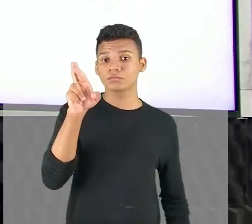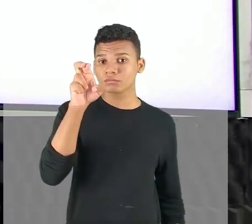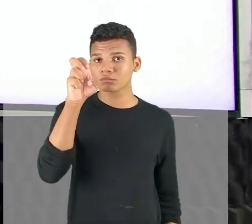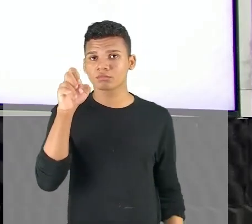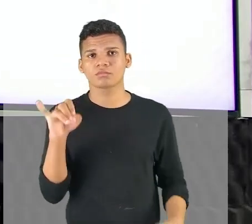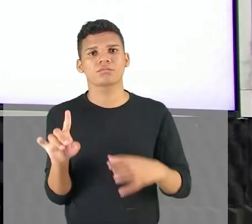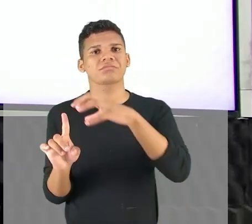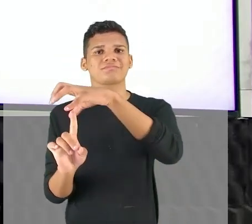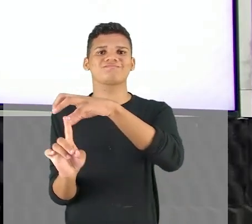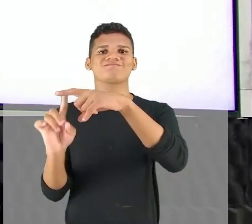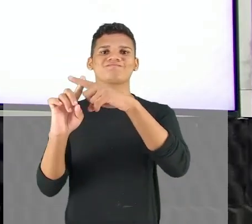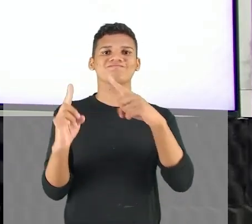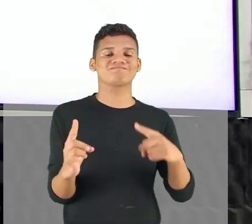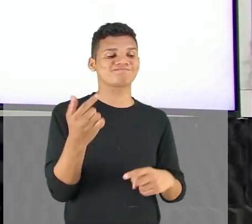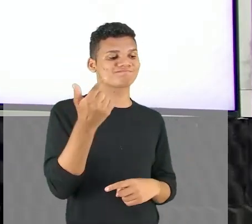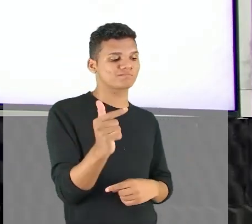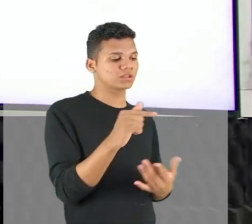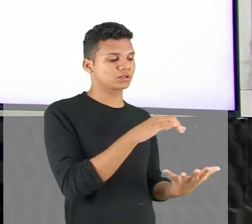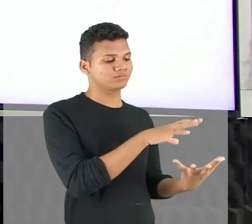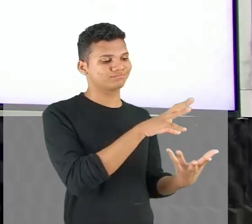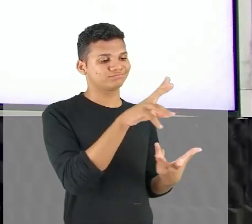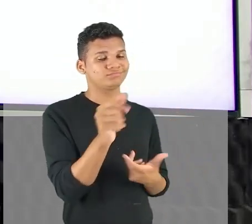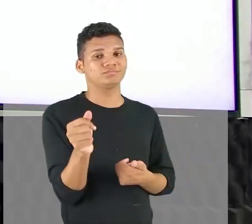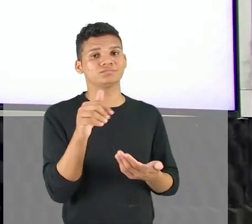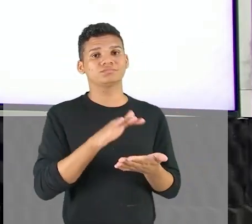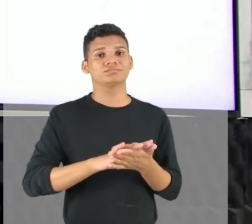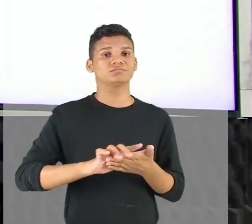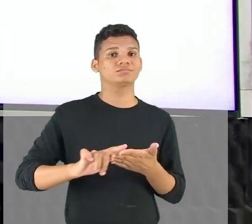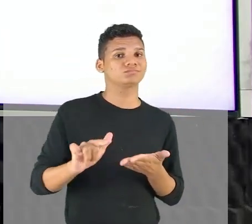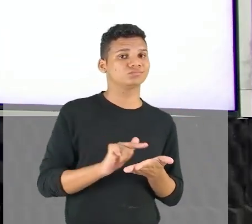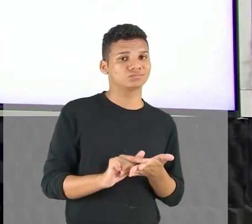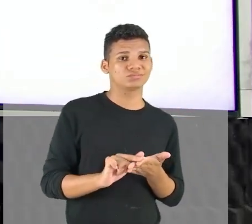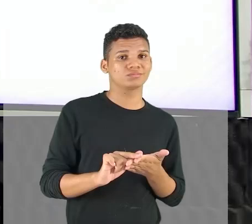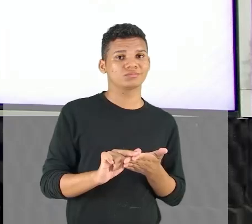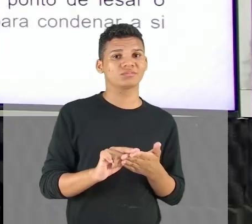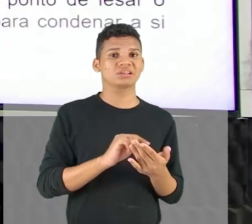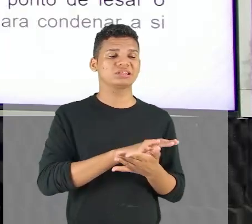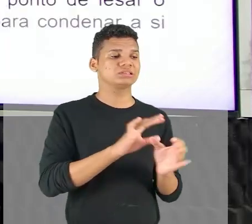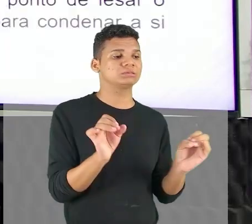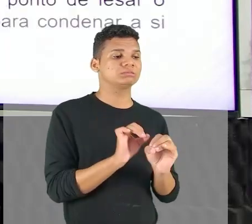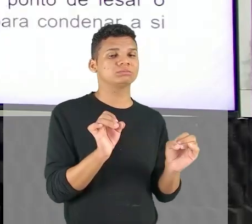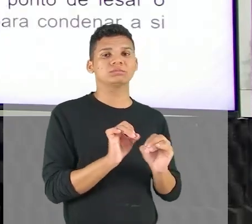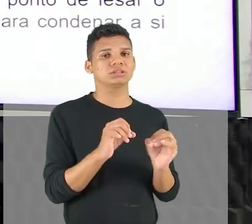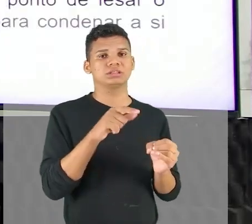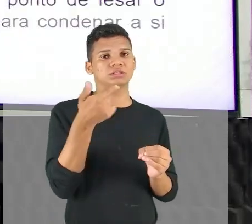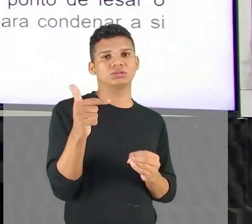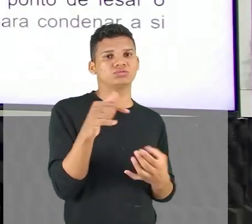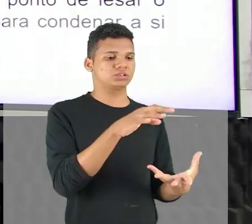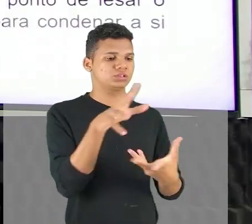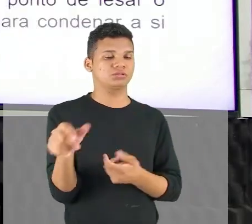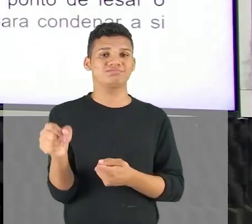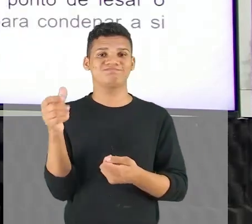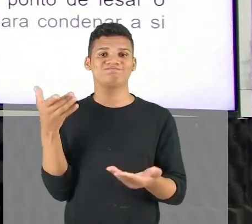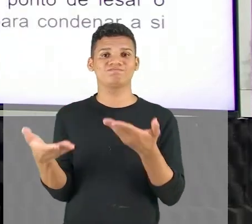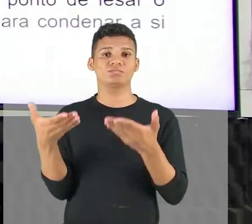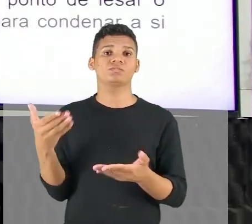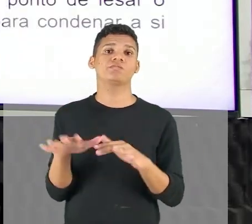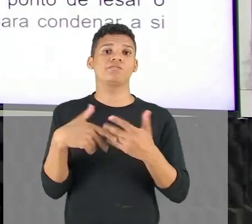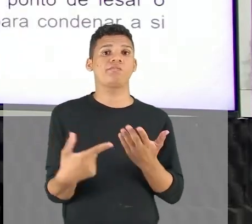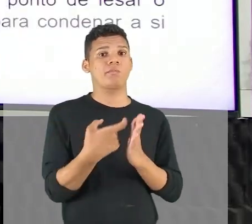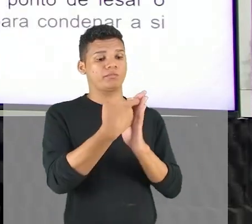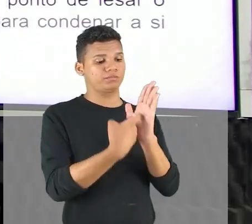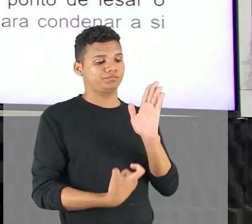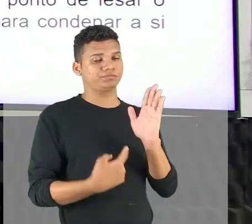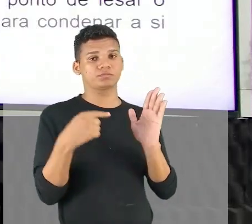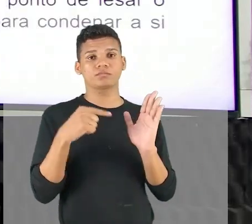há nada na terra, disse ele, que se lhe possa comparar. Ou seja, um texto ali